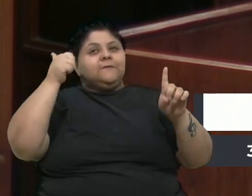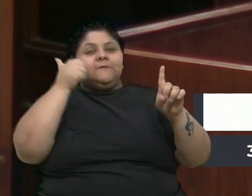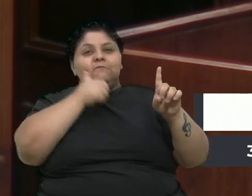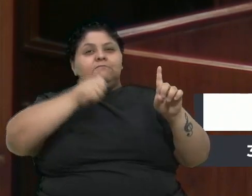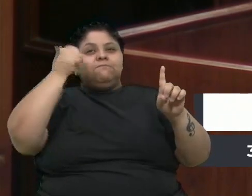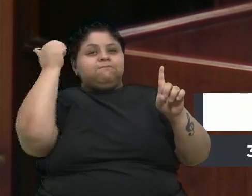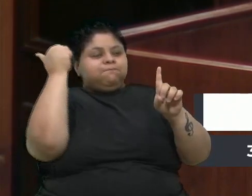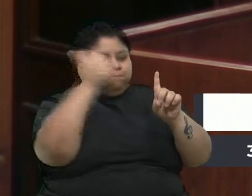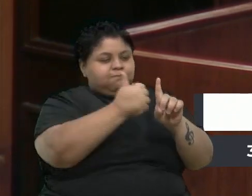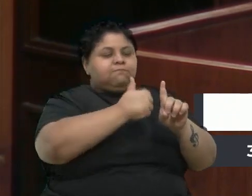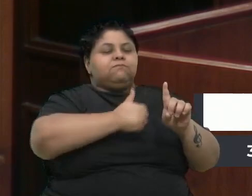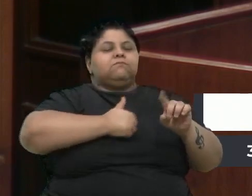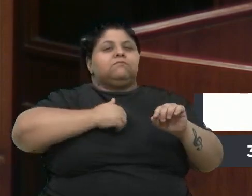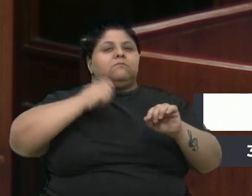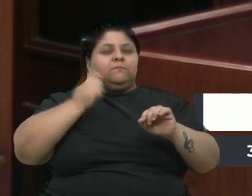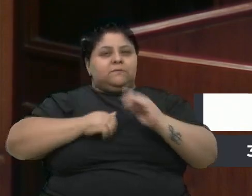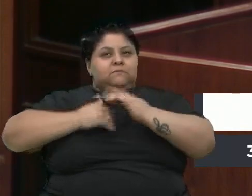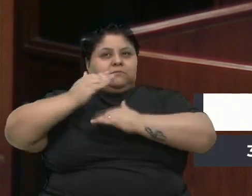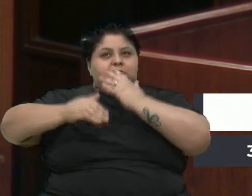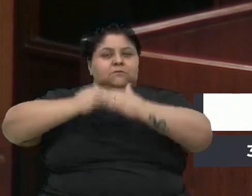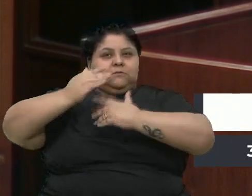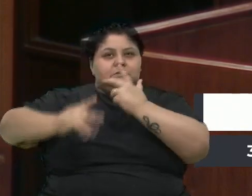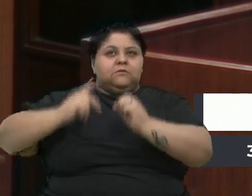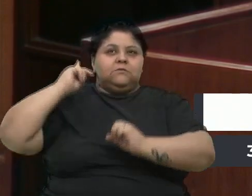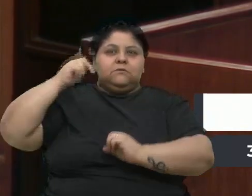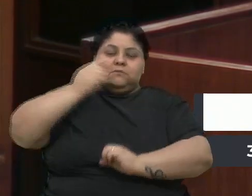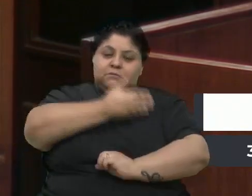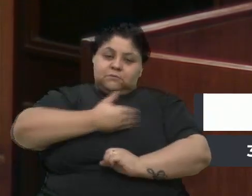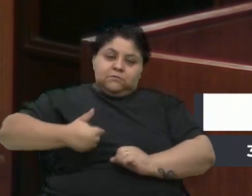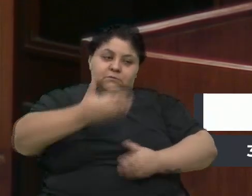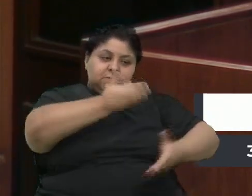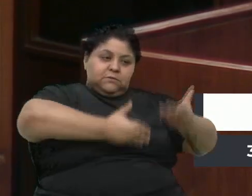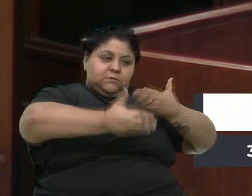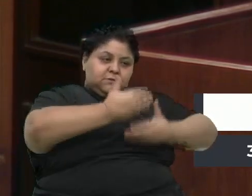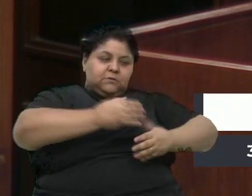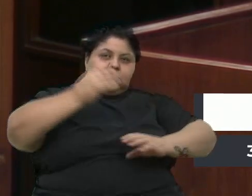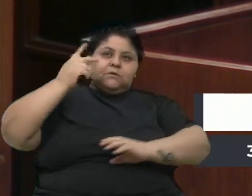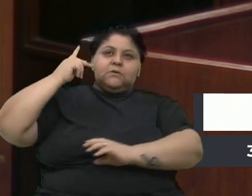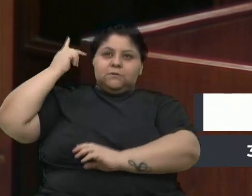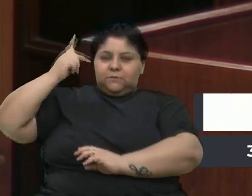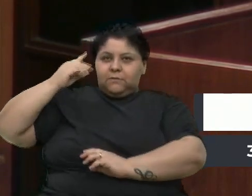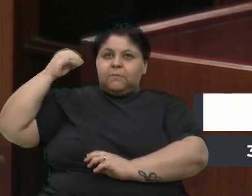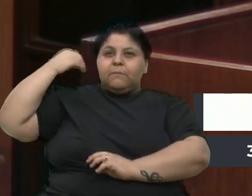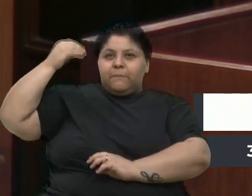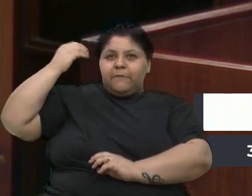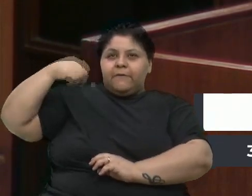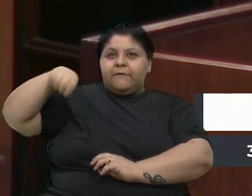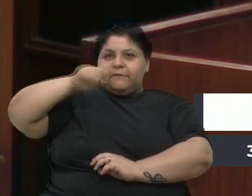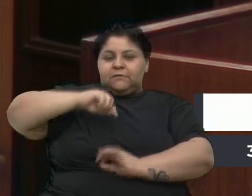avançar ainda em políticas públicas de atendimento psicológico, psiquiátrico, também para que elas possam se